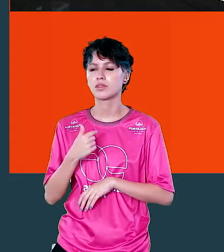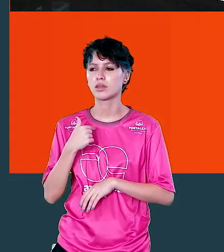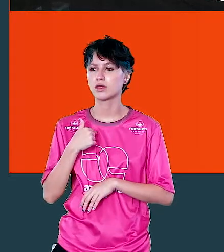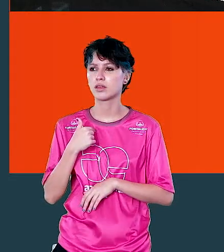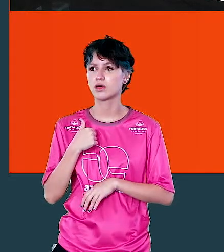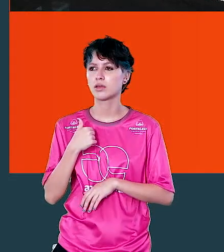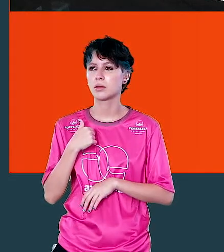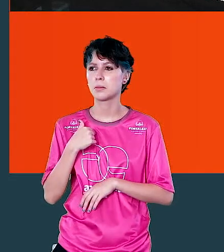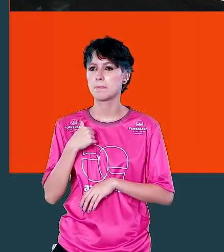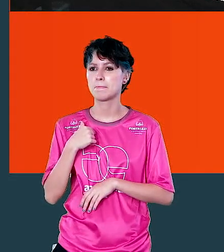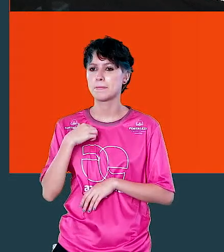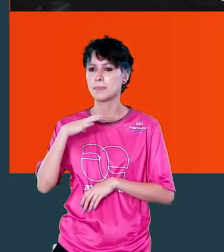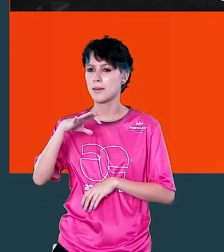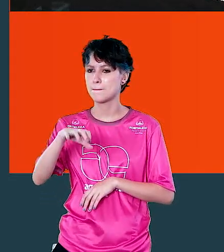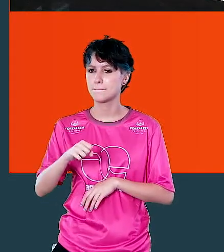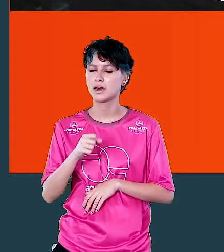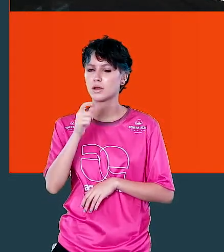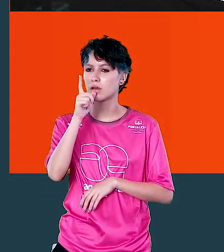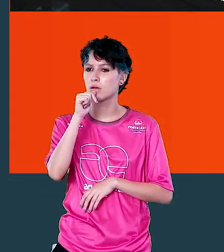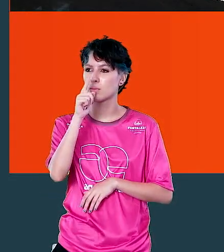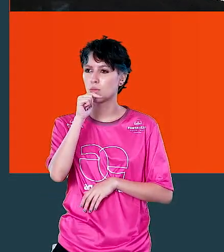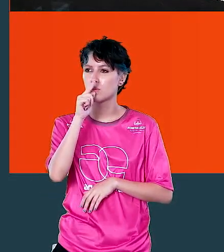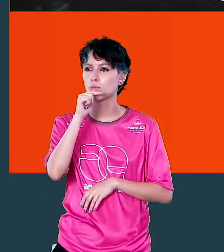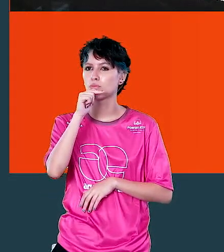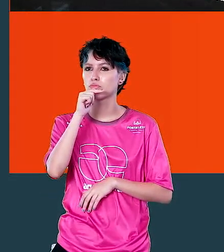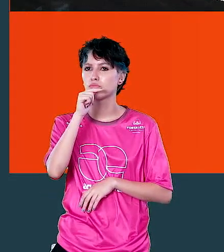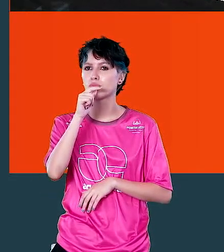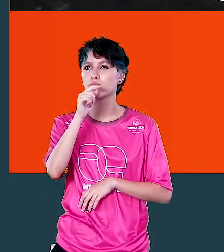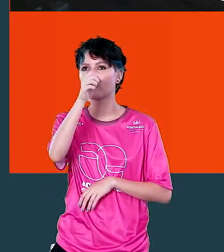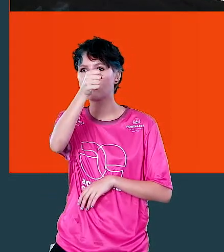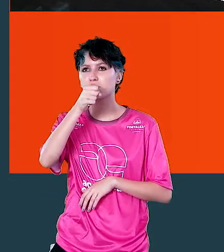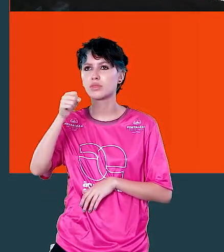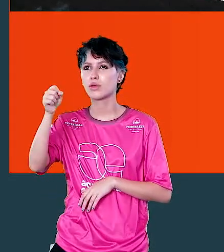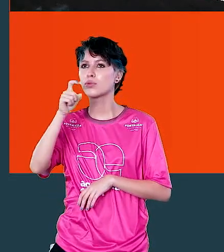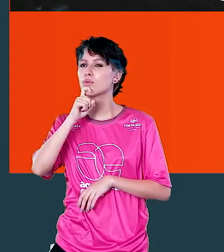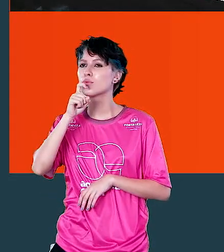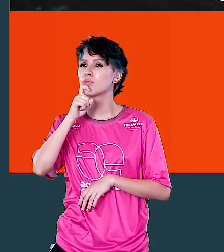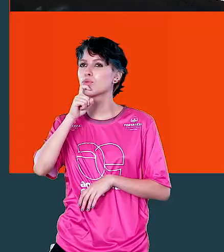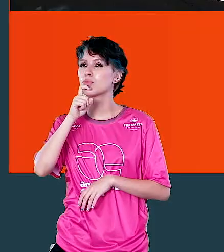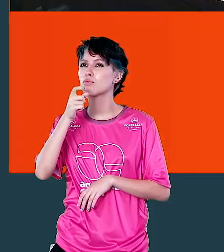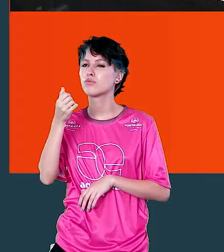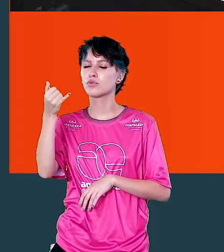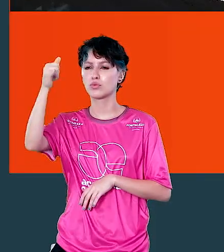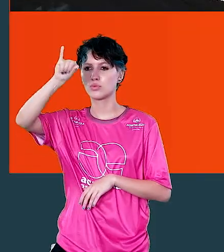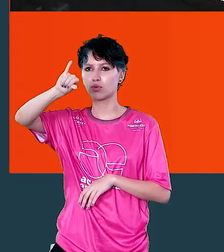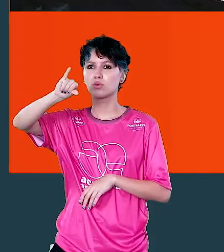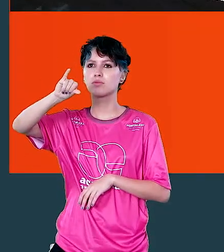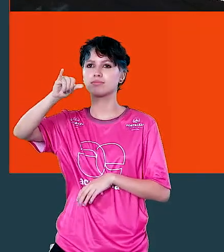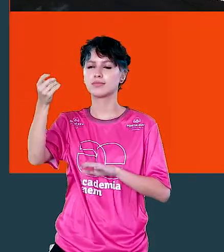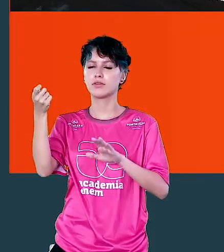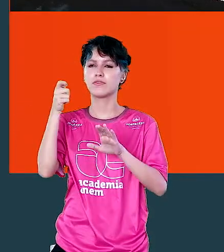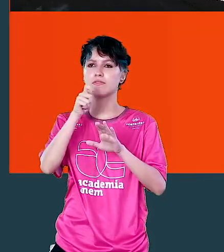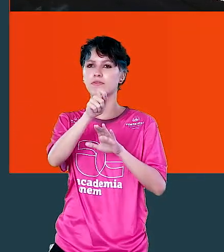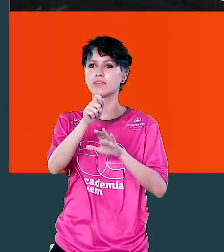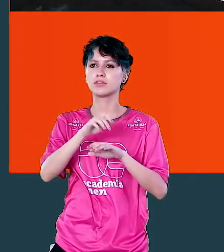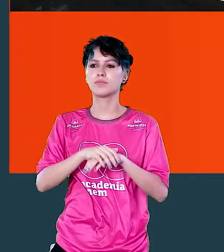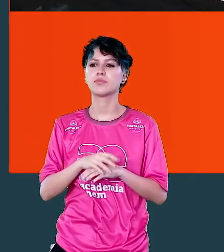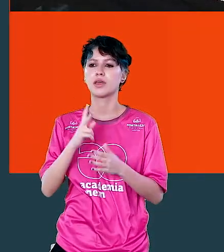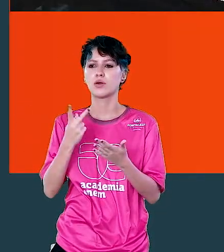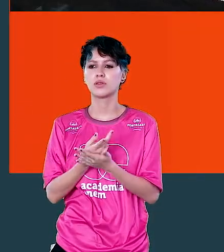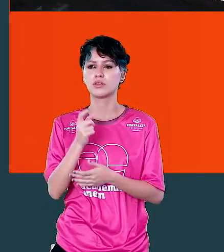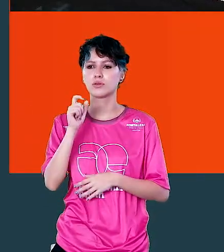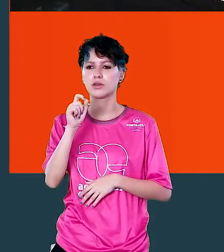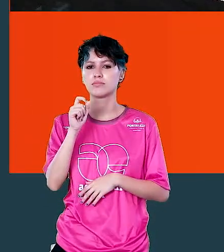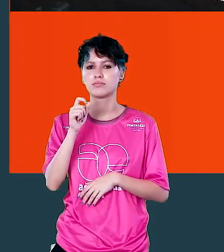vou fazer gelo. Aí eu pego a água, boto dentro daqueles cubinhos, né? E boto no congelador. O que é que o congelador vai fazer?